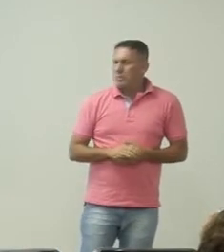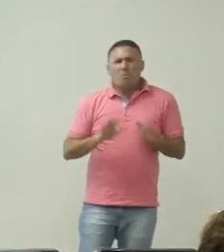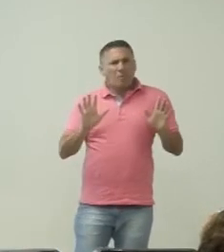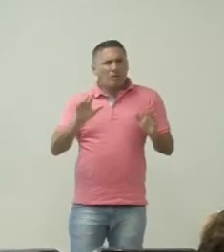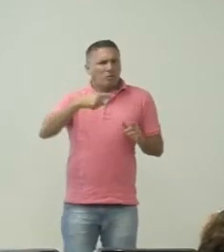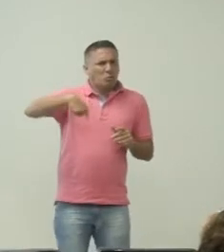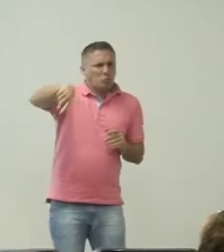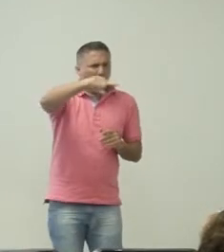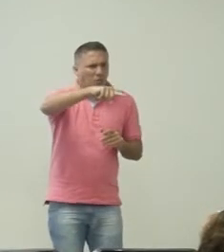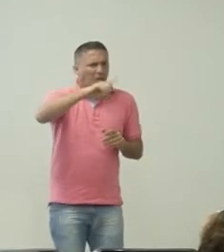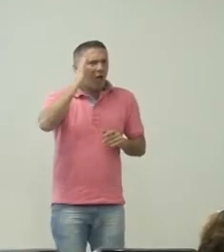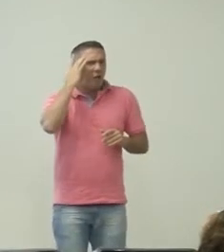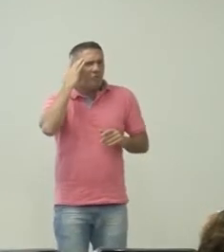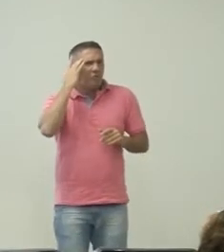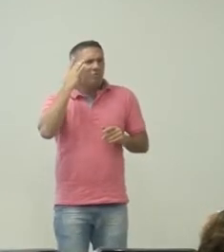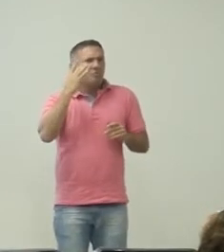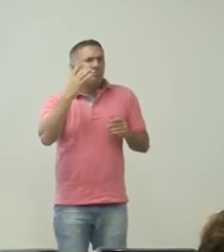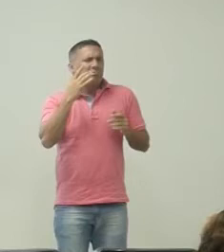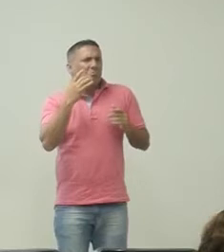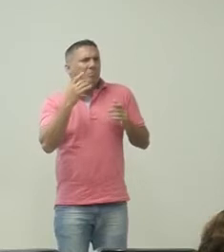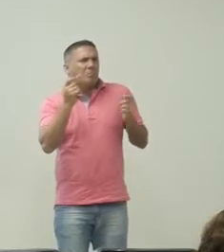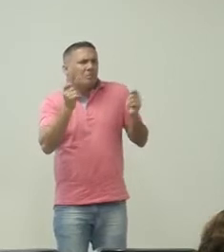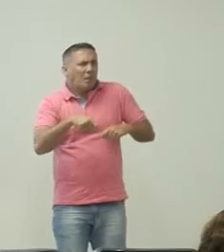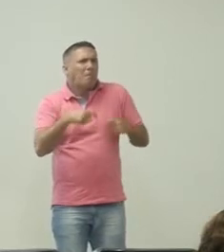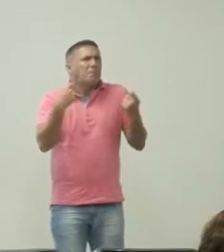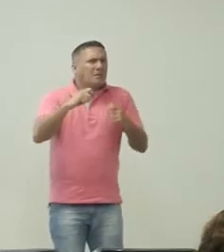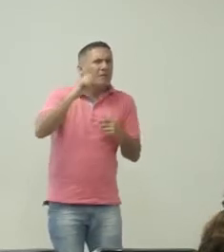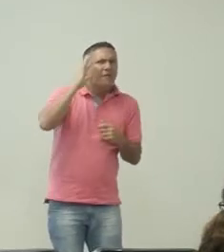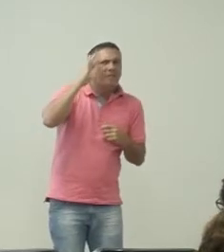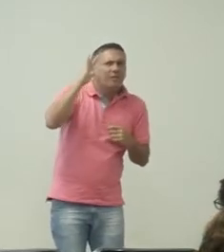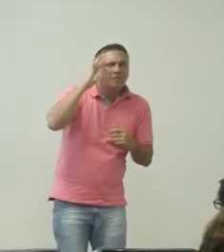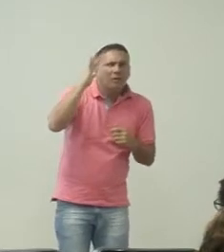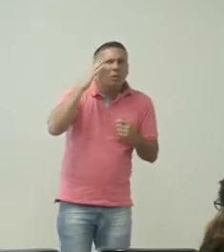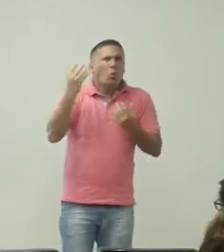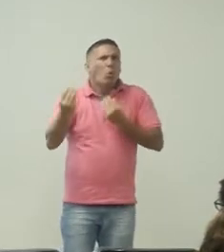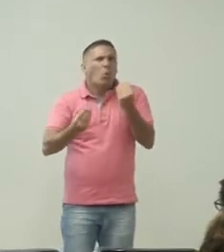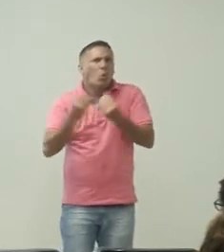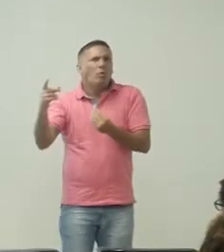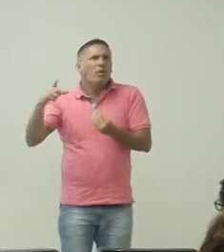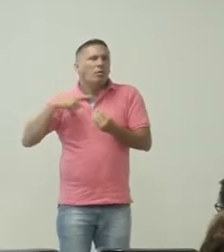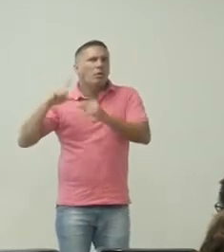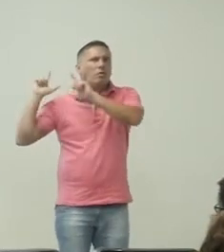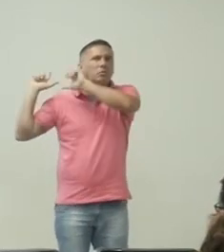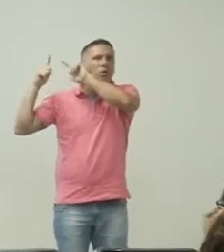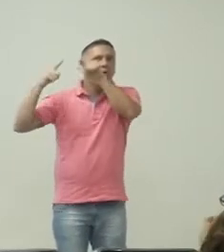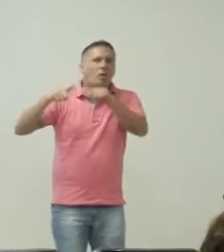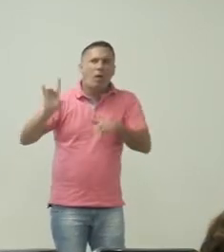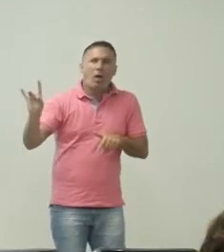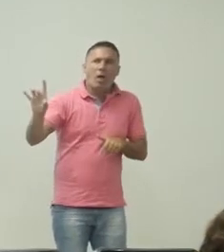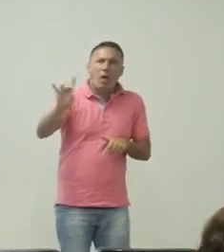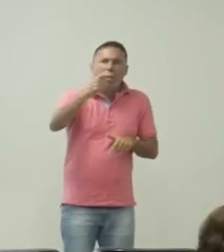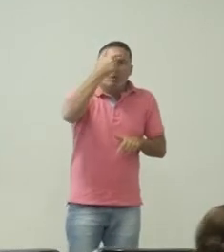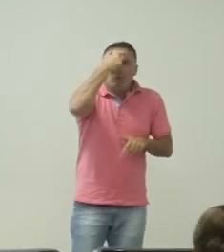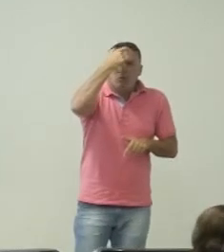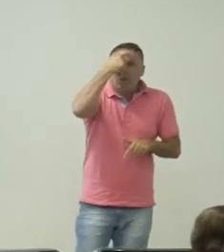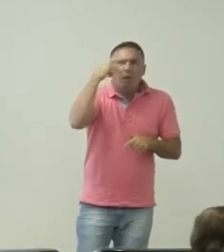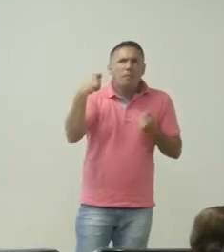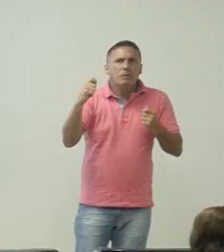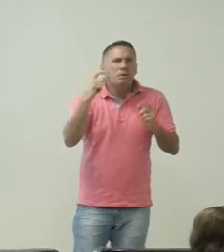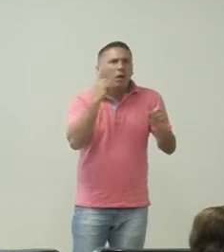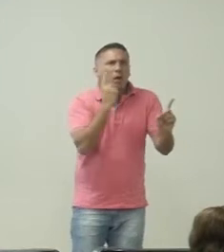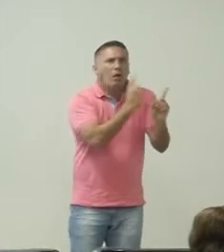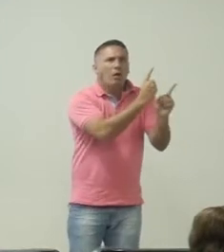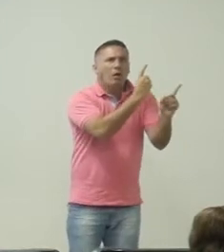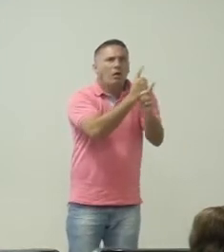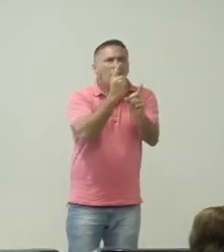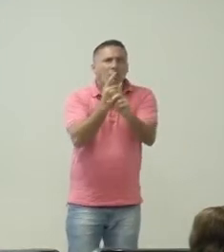Será que a gente não pode mesmo tentar fazer essa reflexão dessas concepções tradicionais para a gente poder tentar visualizar se tem alguma